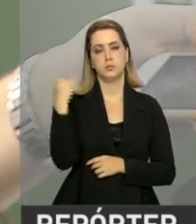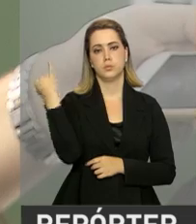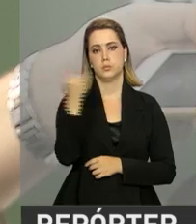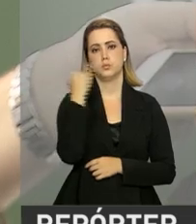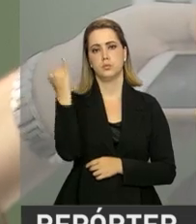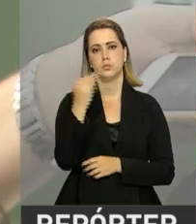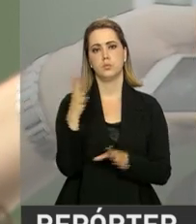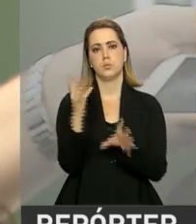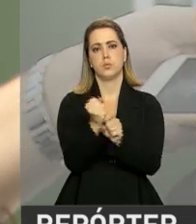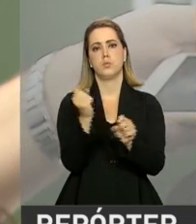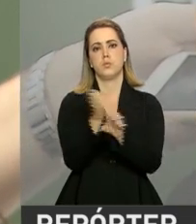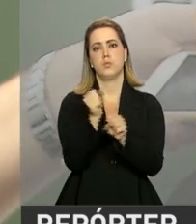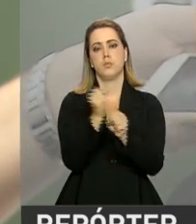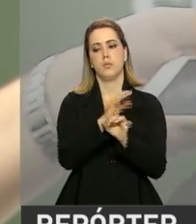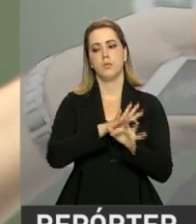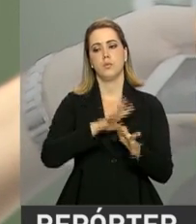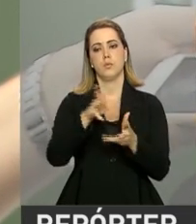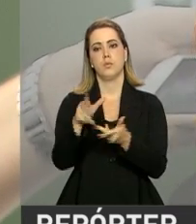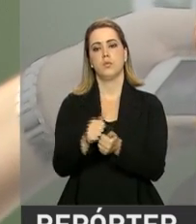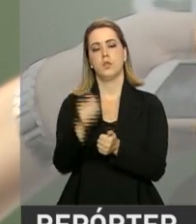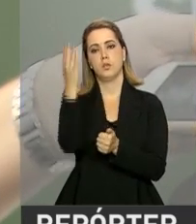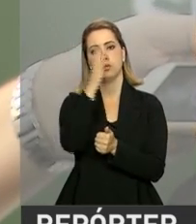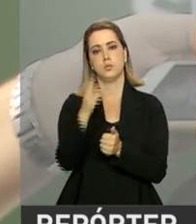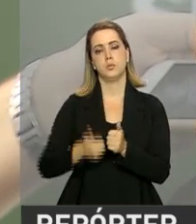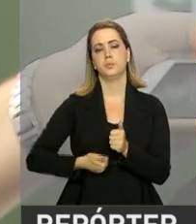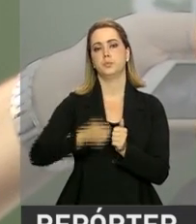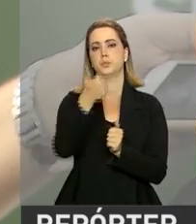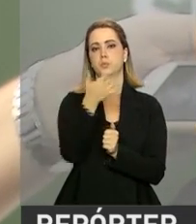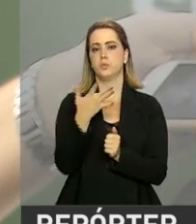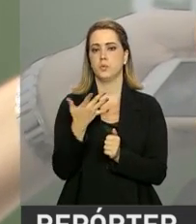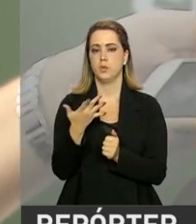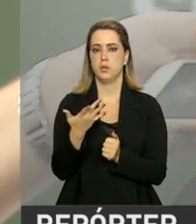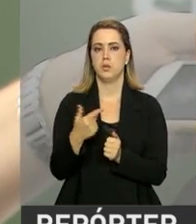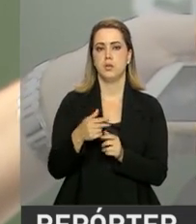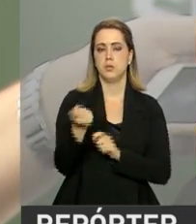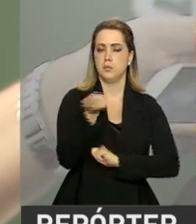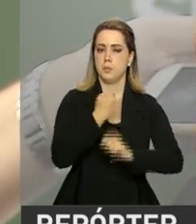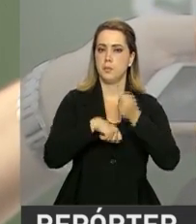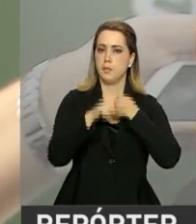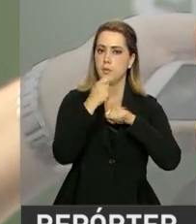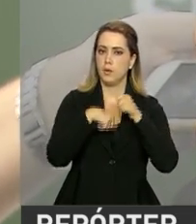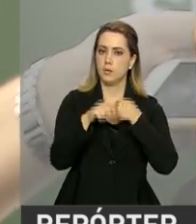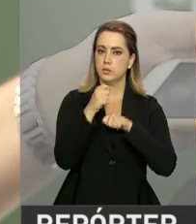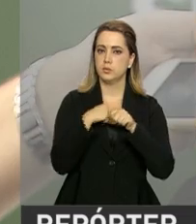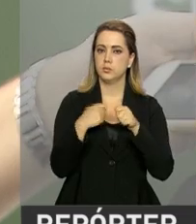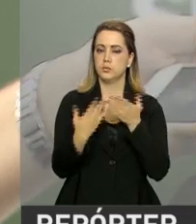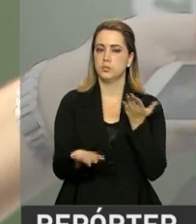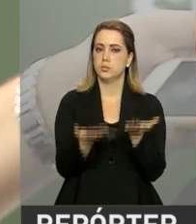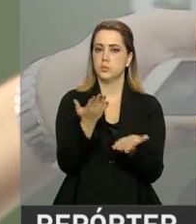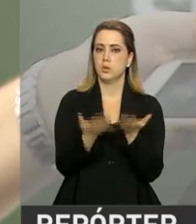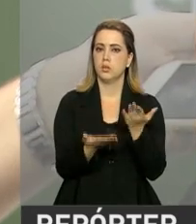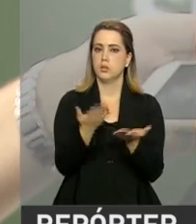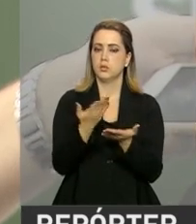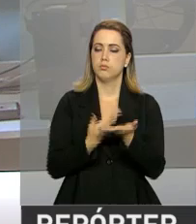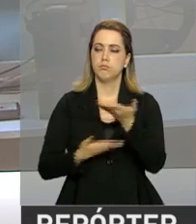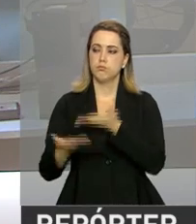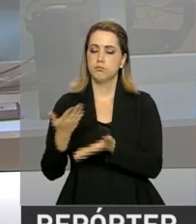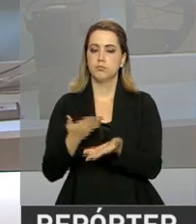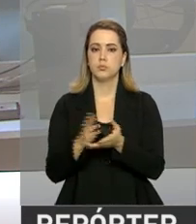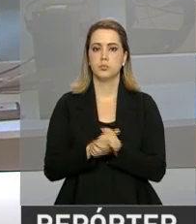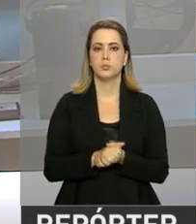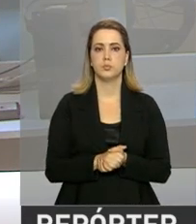Brasil ele gera divisa e melhora a saúde financeira da do Balanço de transações